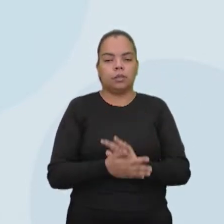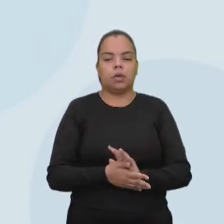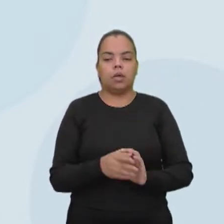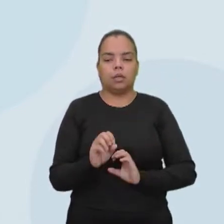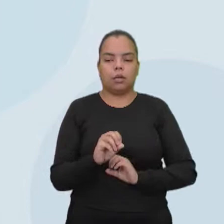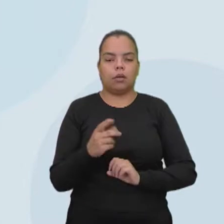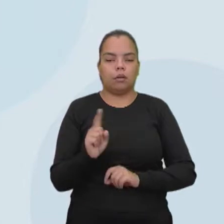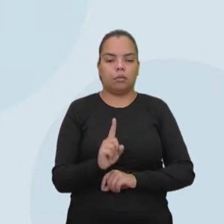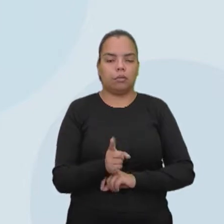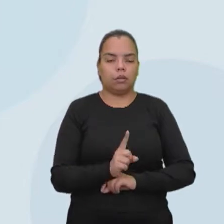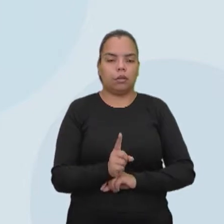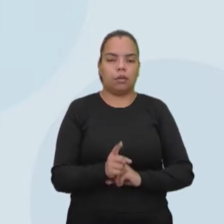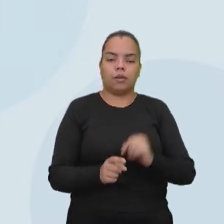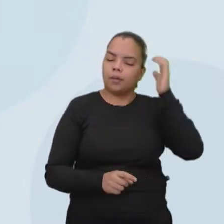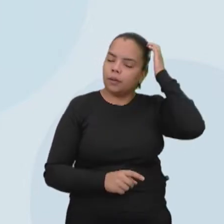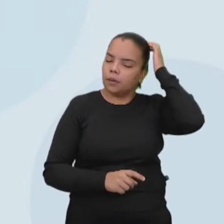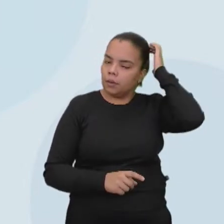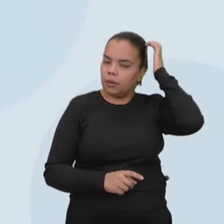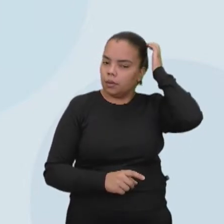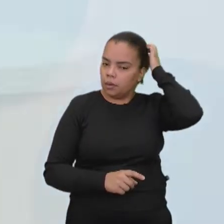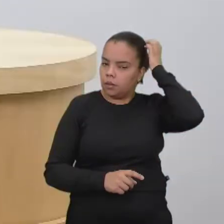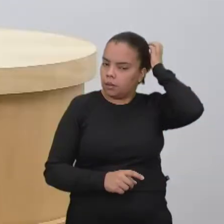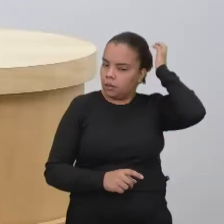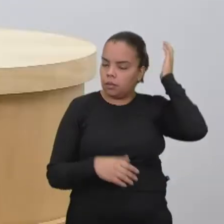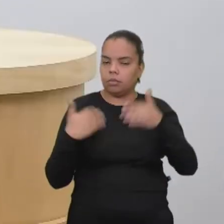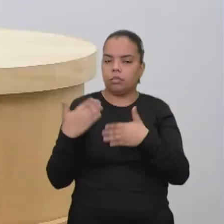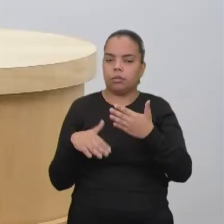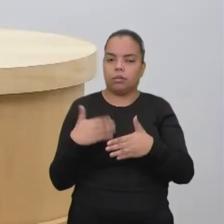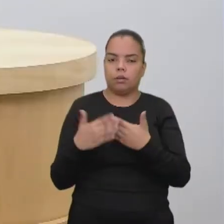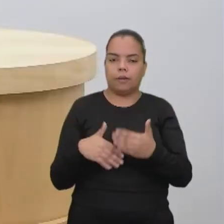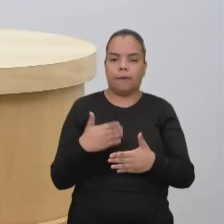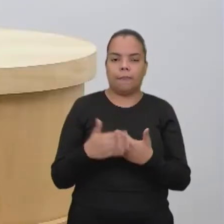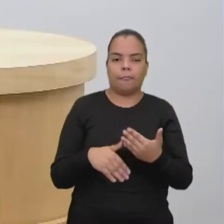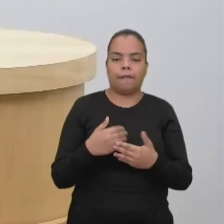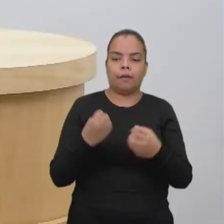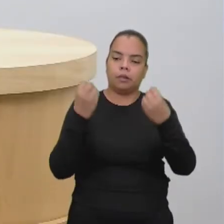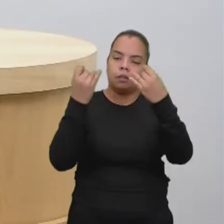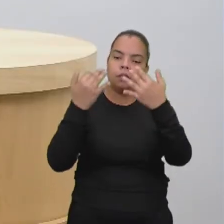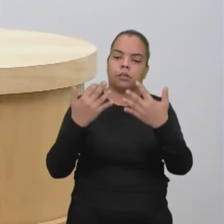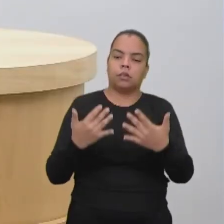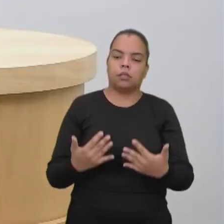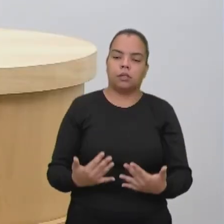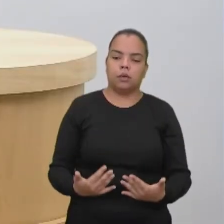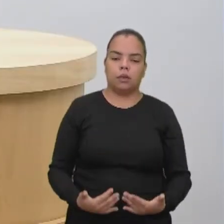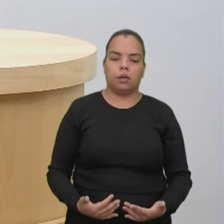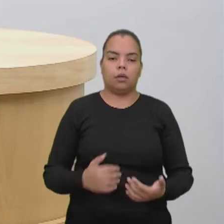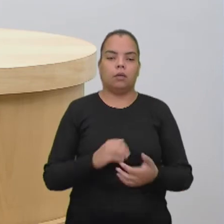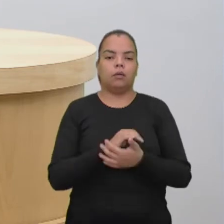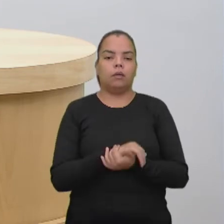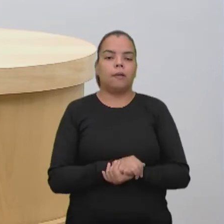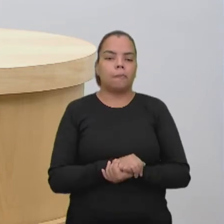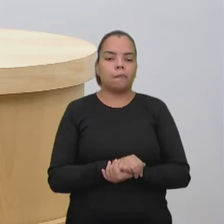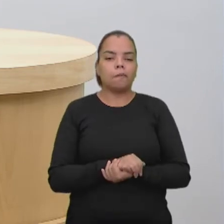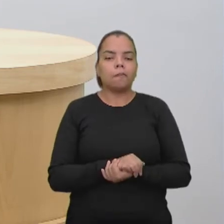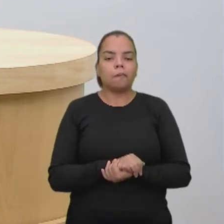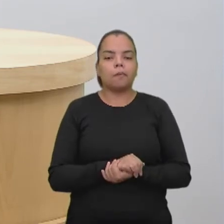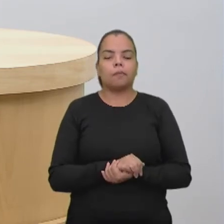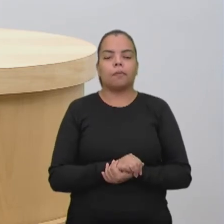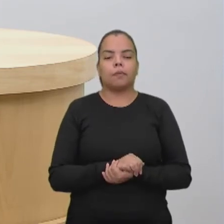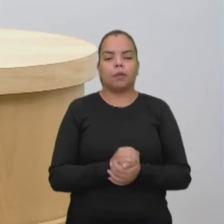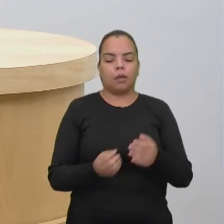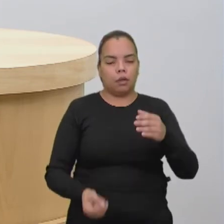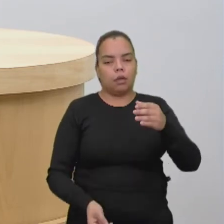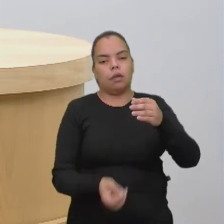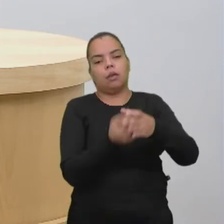Então, o processo aí de sedimentação, na verdade, é um processo de destruição, né? Ele vai, né, com o processo aí de